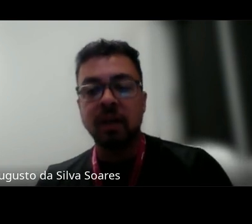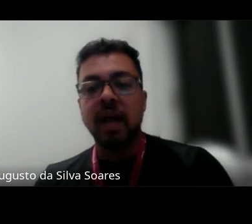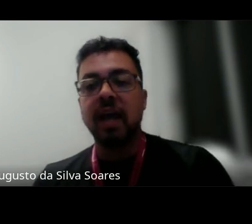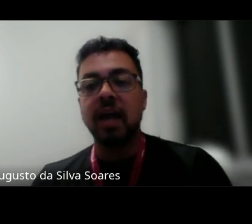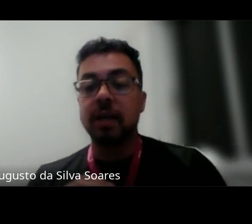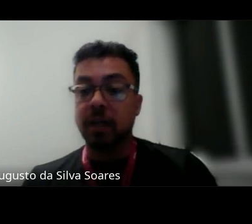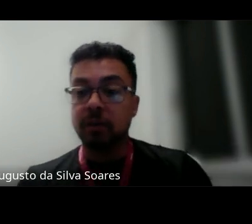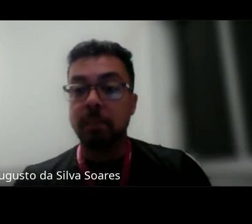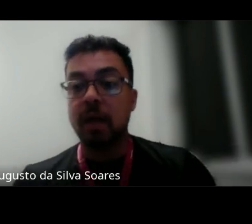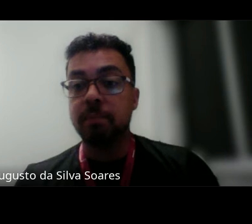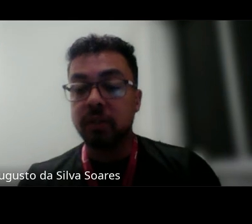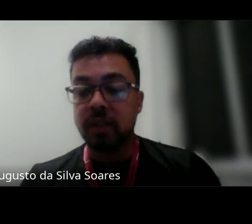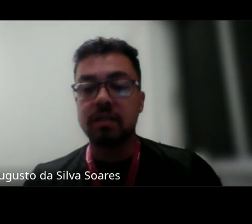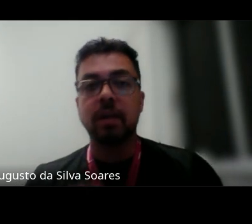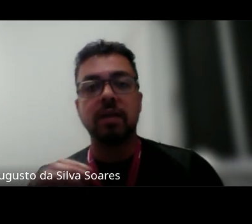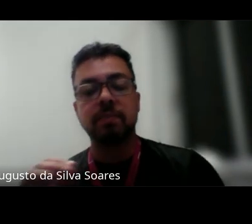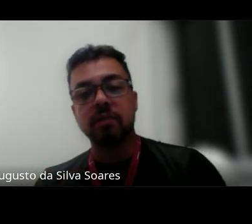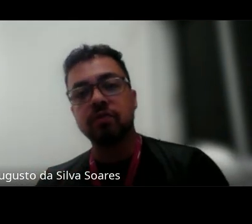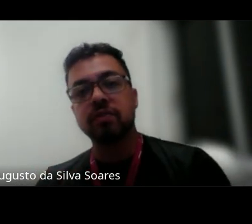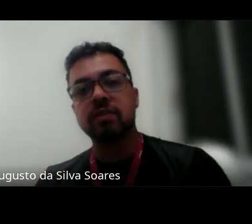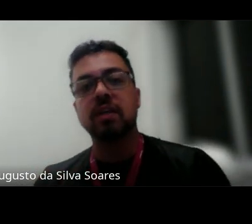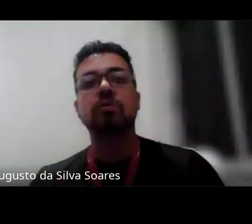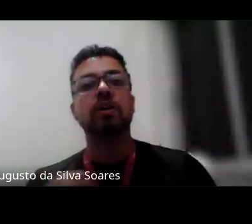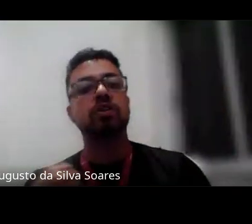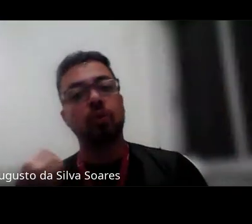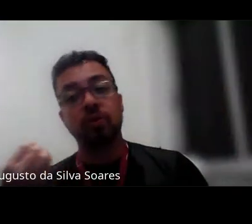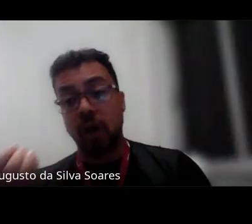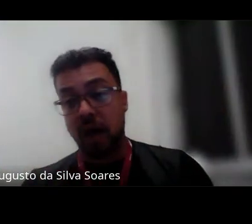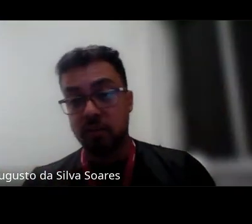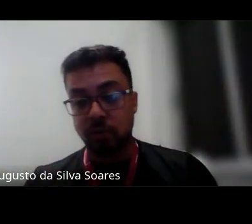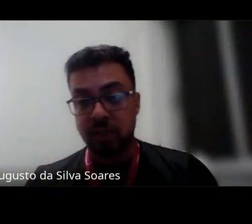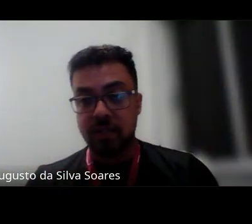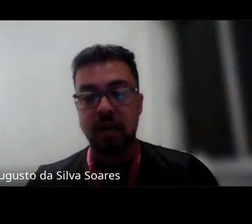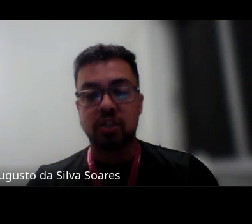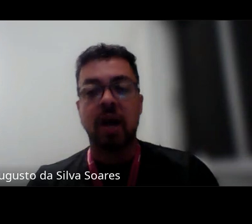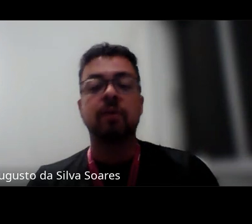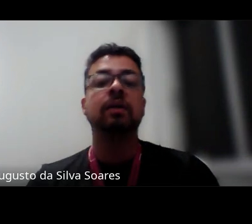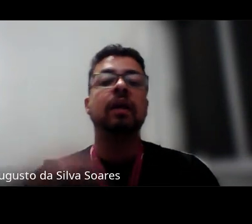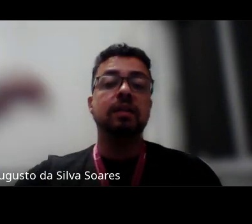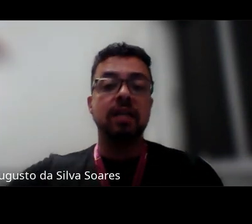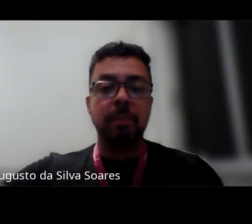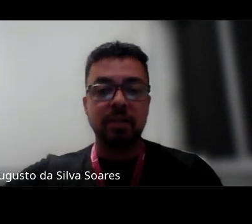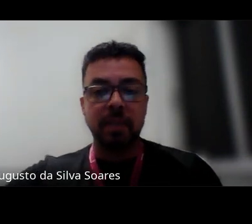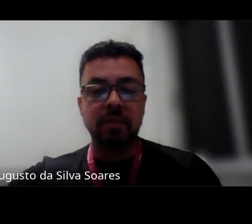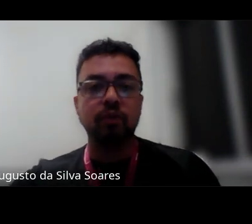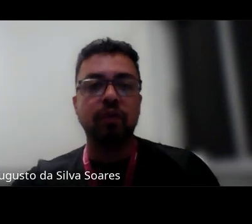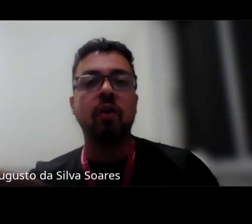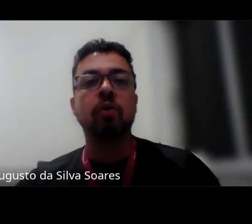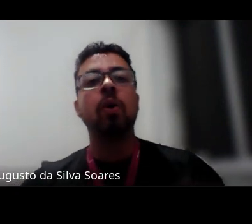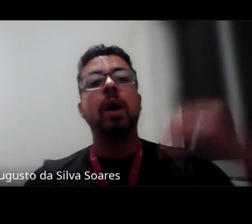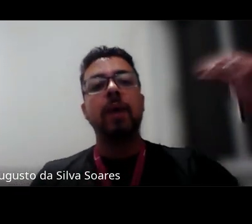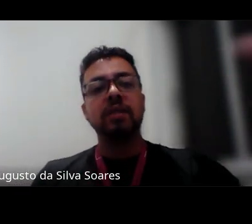disposição. Lembrando a importância da participação de vocês durante toda a estrutura da sala de aula, desde a participação